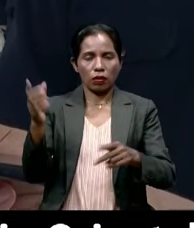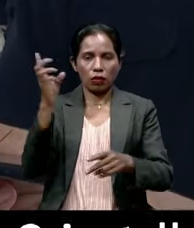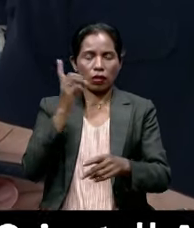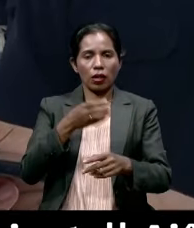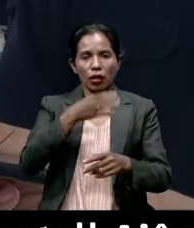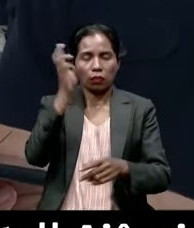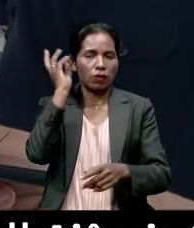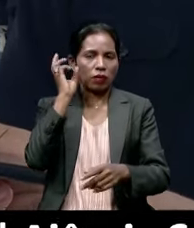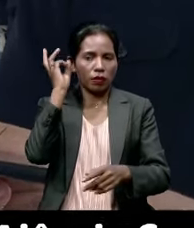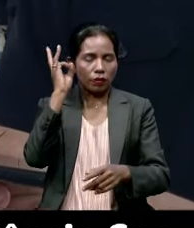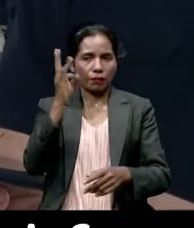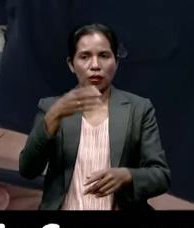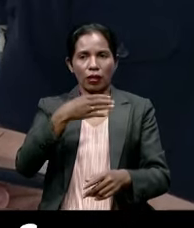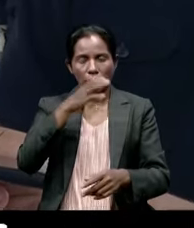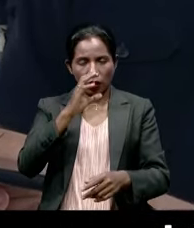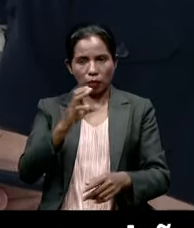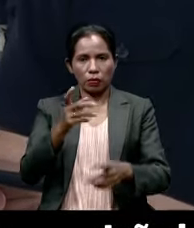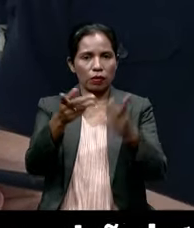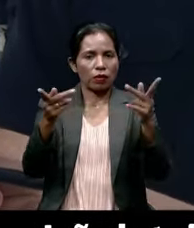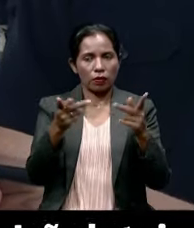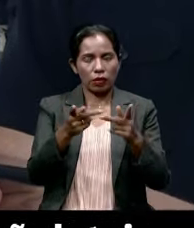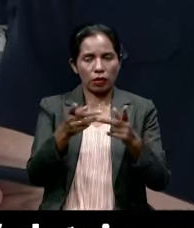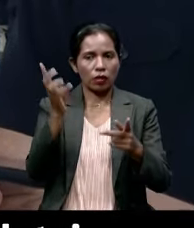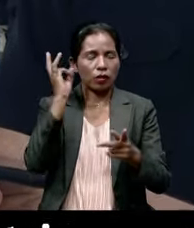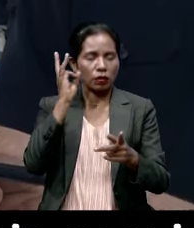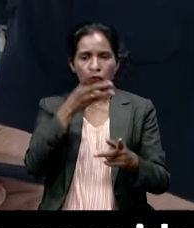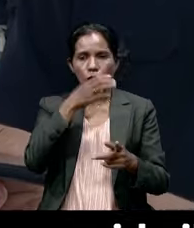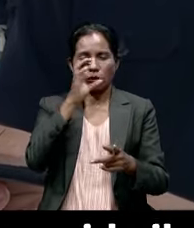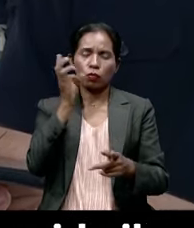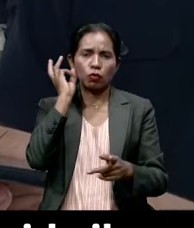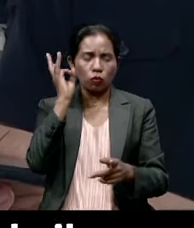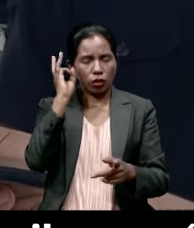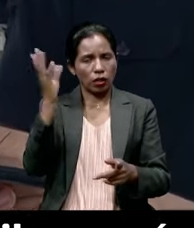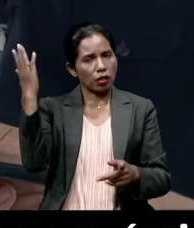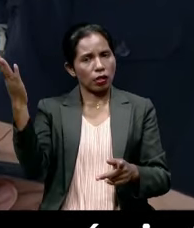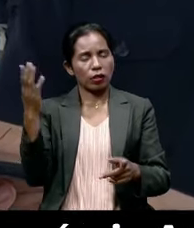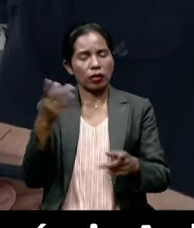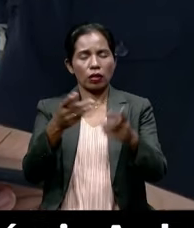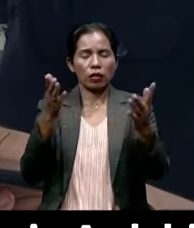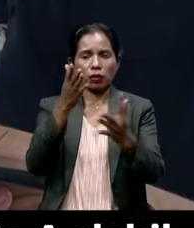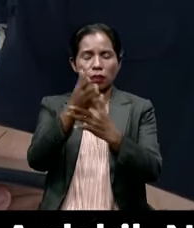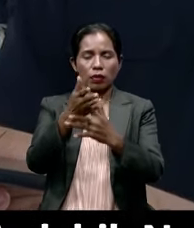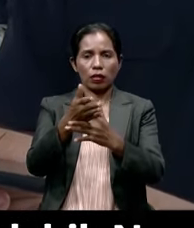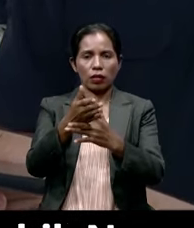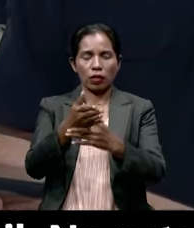ho konisaun lanu ser him keras tua iha liur o sira to bai ha fatin hotel